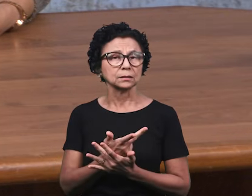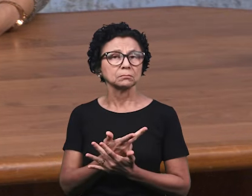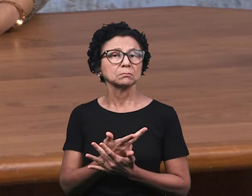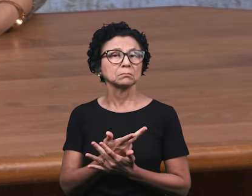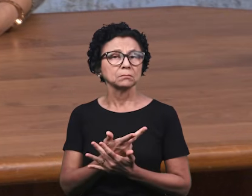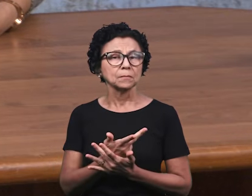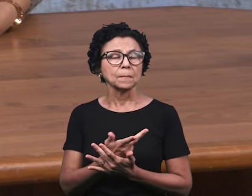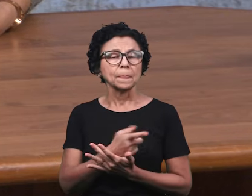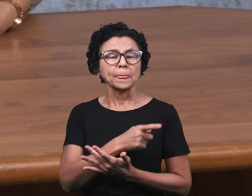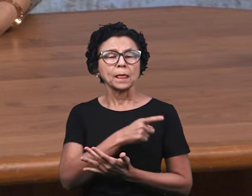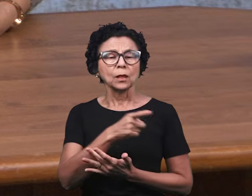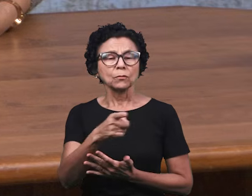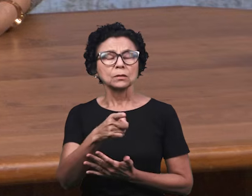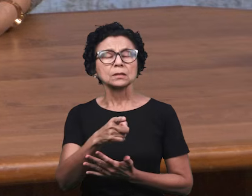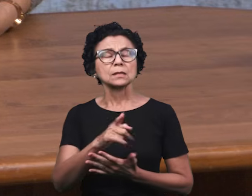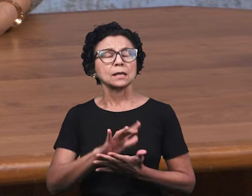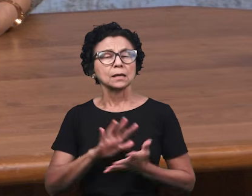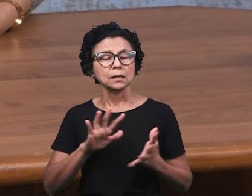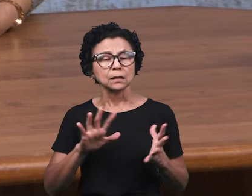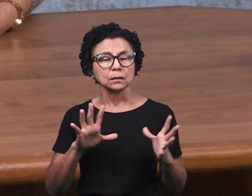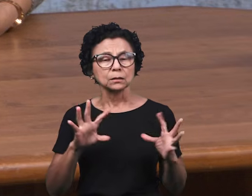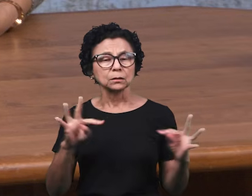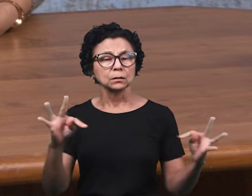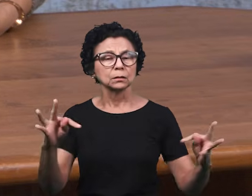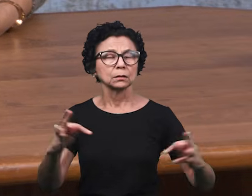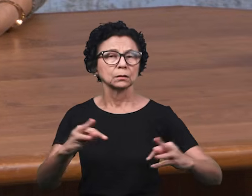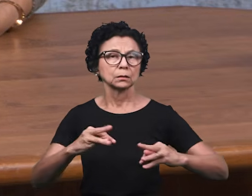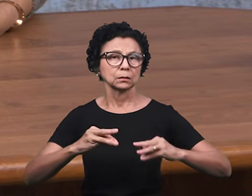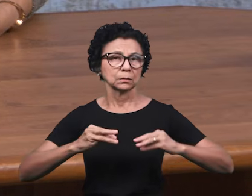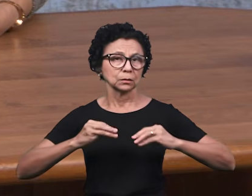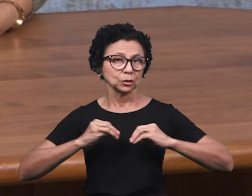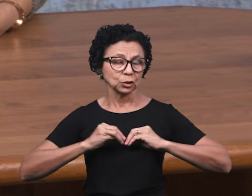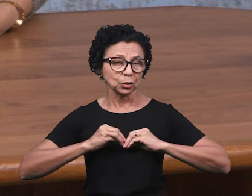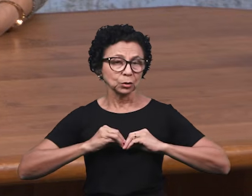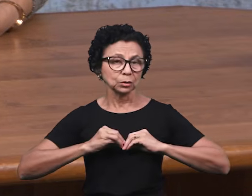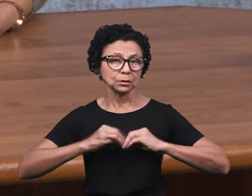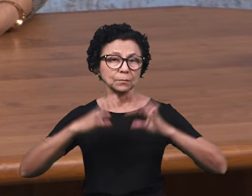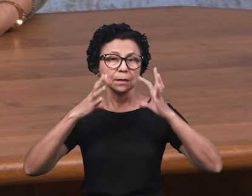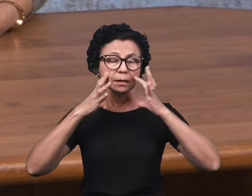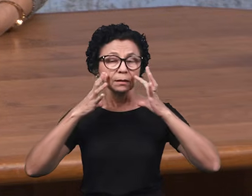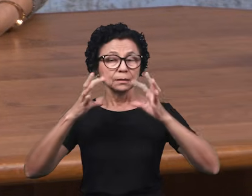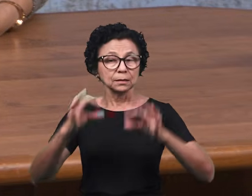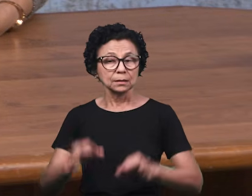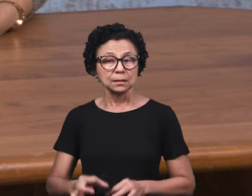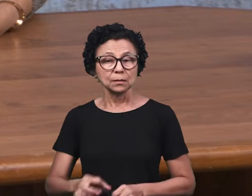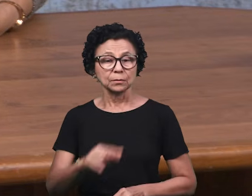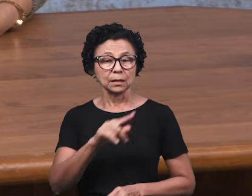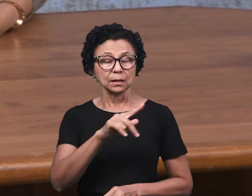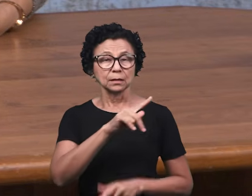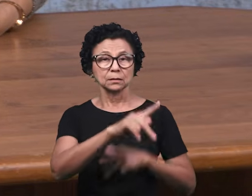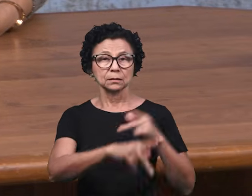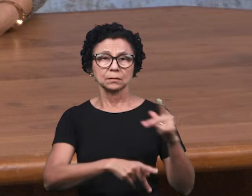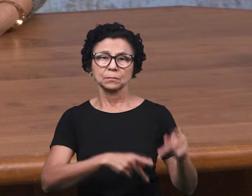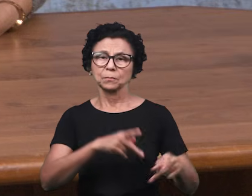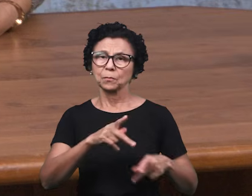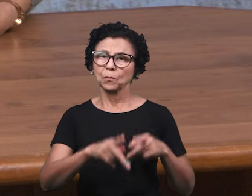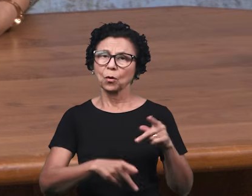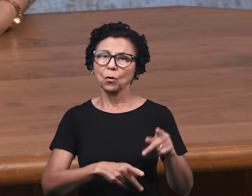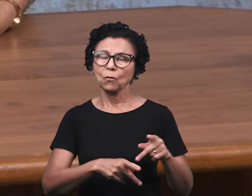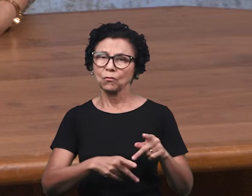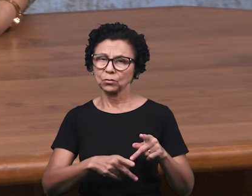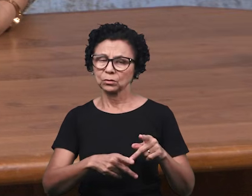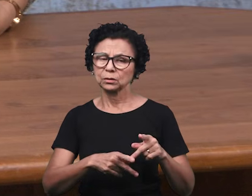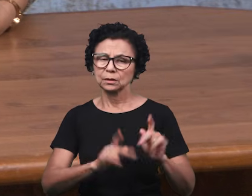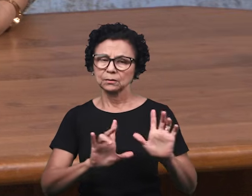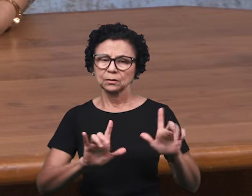Ouve tu, ó terra, eis que eu trarei mal sobre este povo, o próprio fruto dos